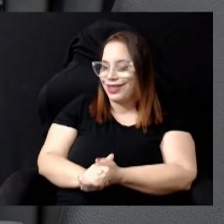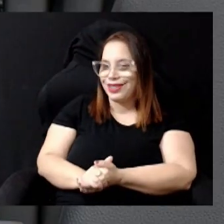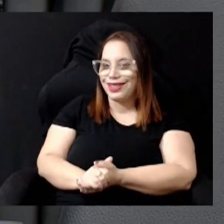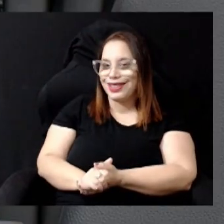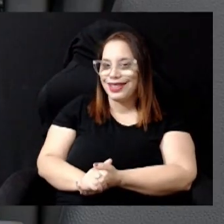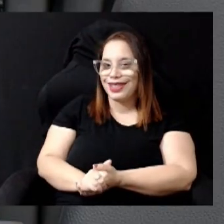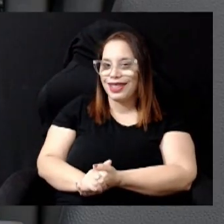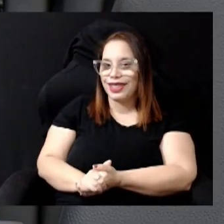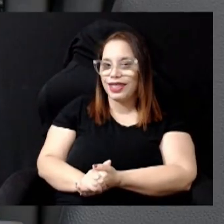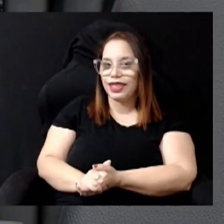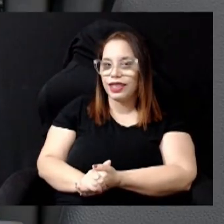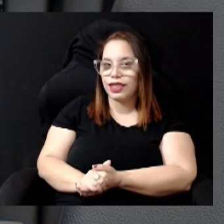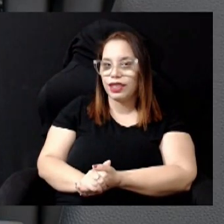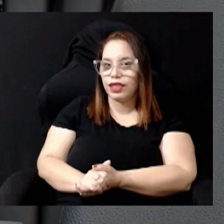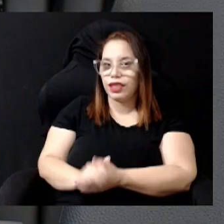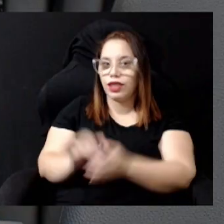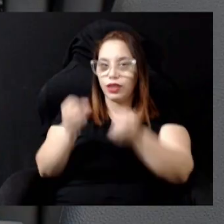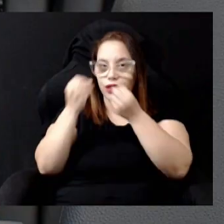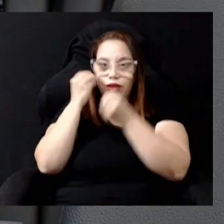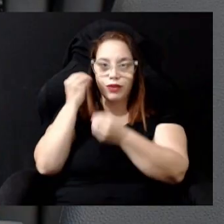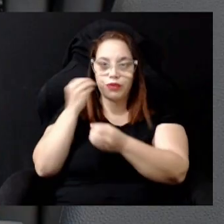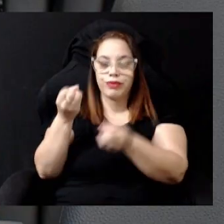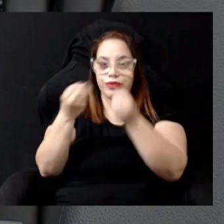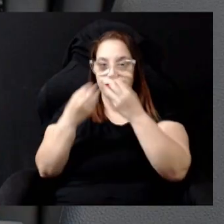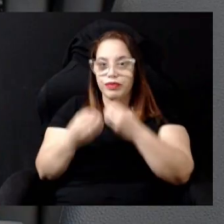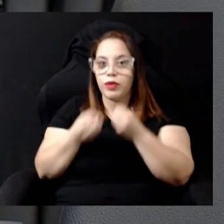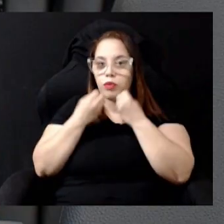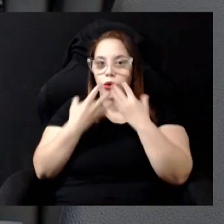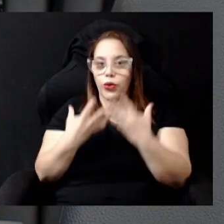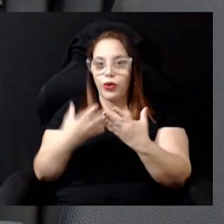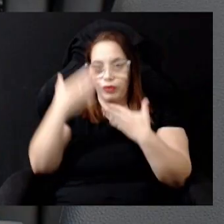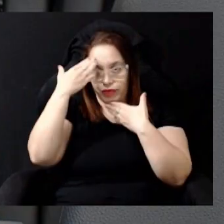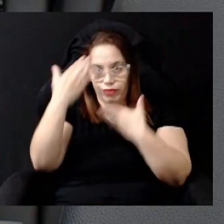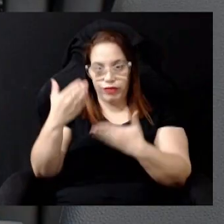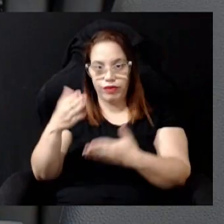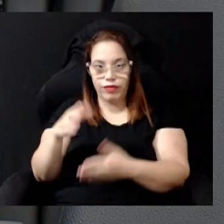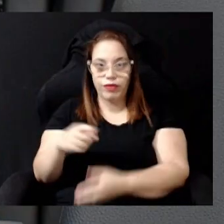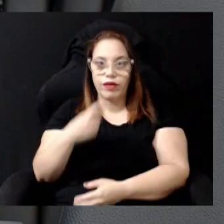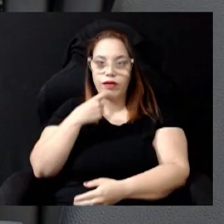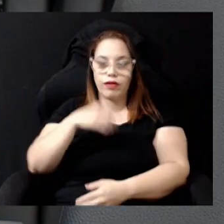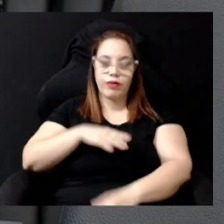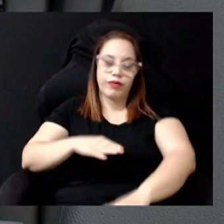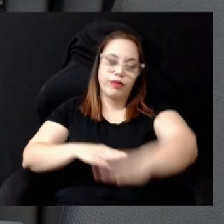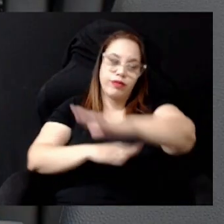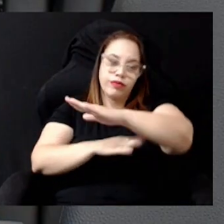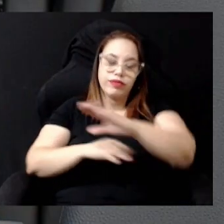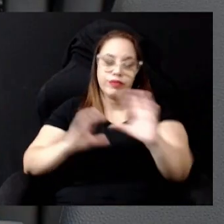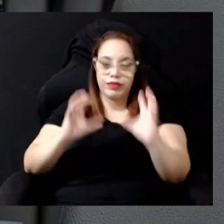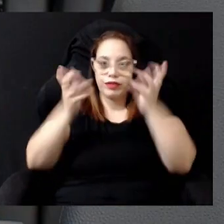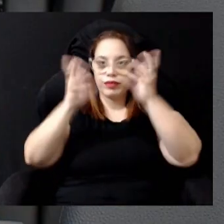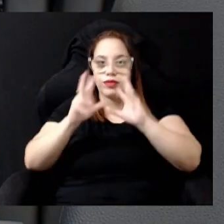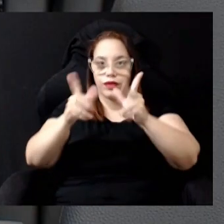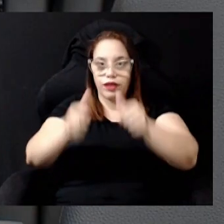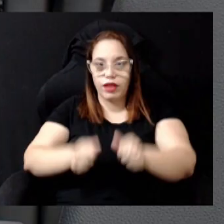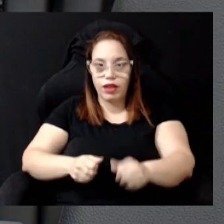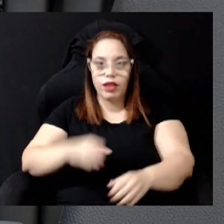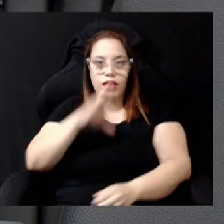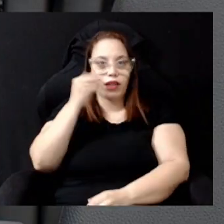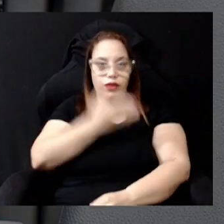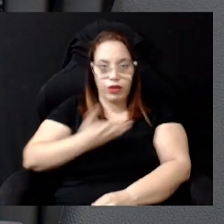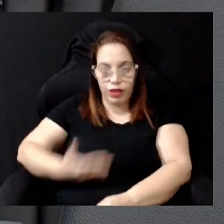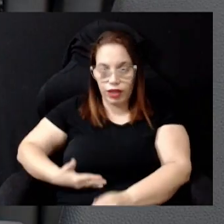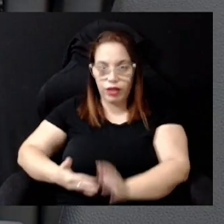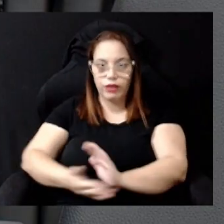muitas experiências boas aqui na casa. Quero agradecer à TV Câmara, ao cerimonial, a todos os servidores da casa,